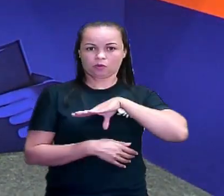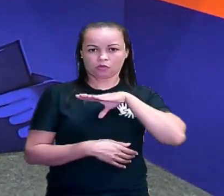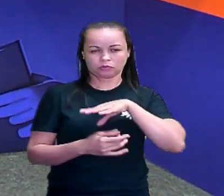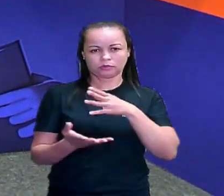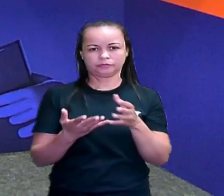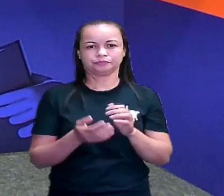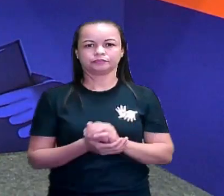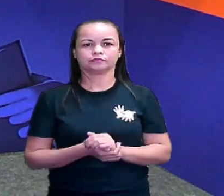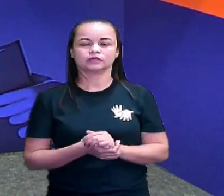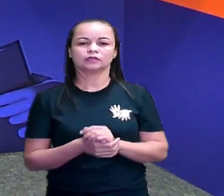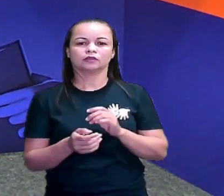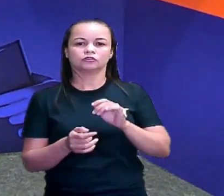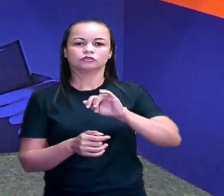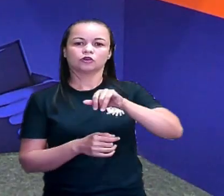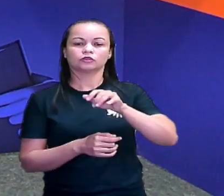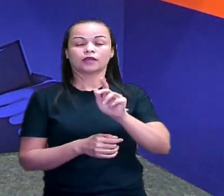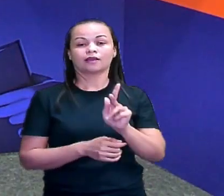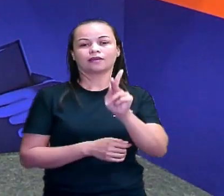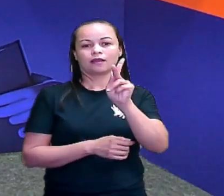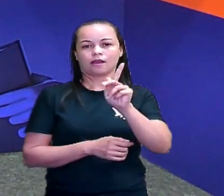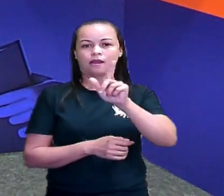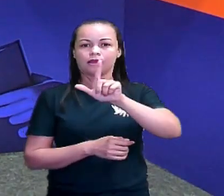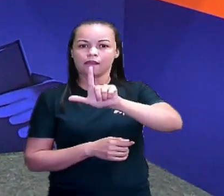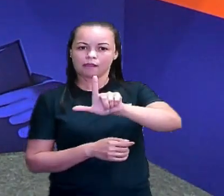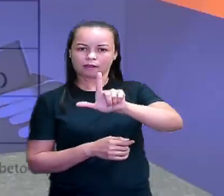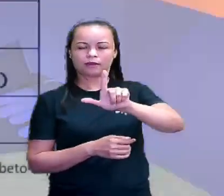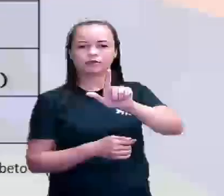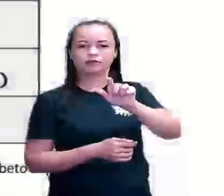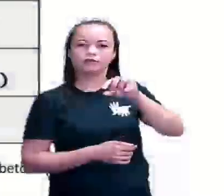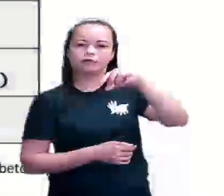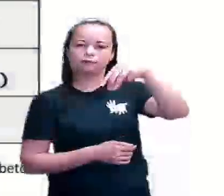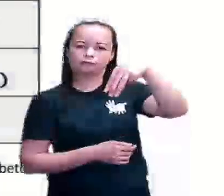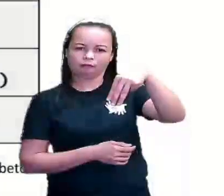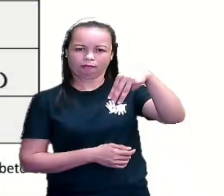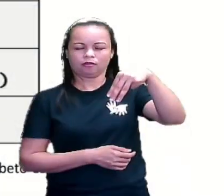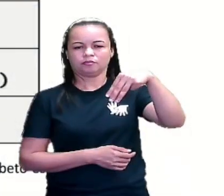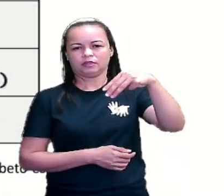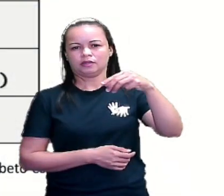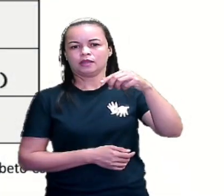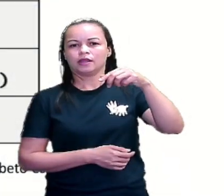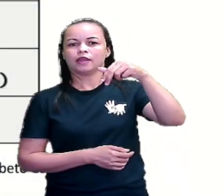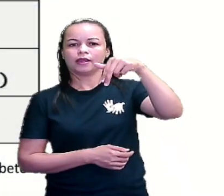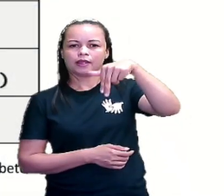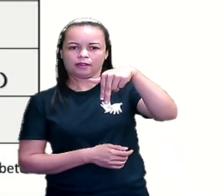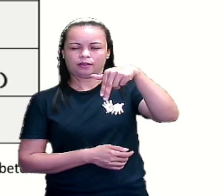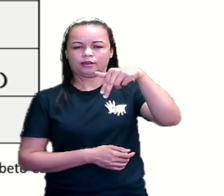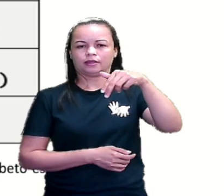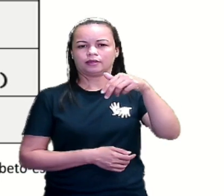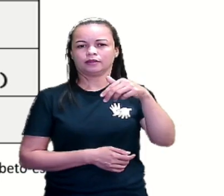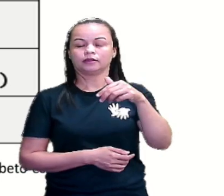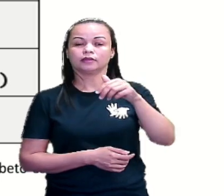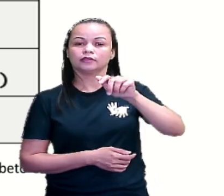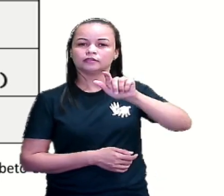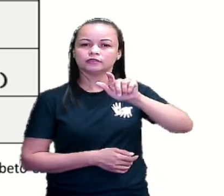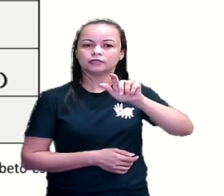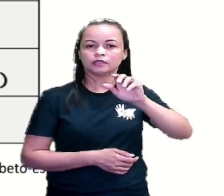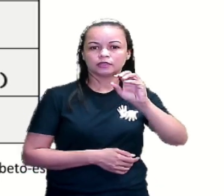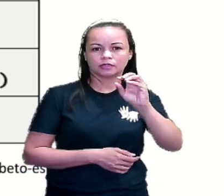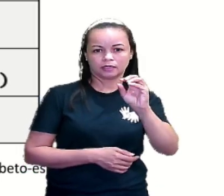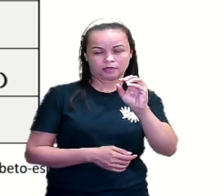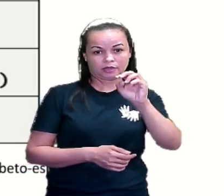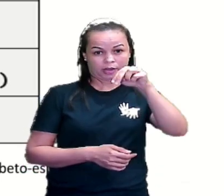la K, la L, la M, la N, la